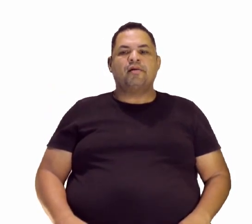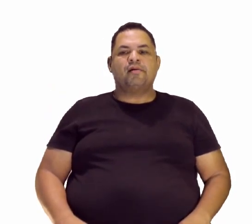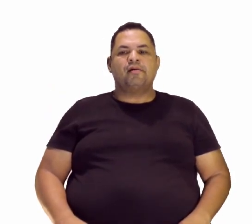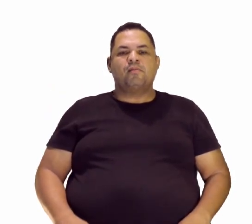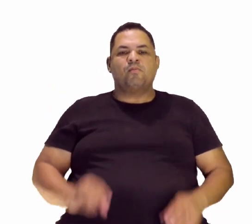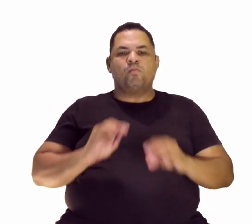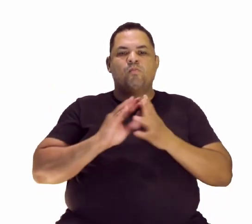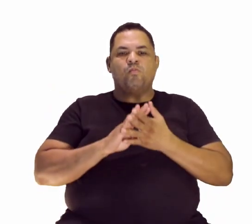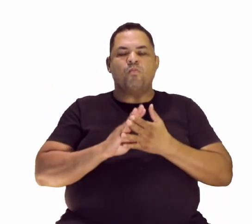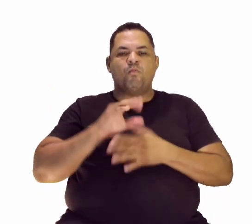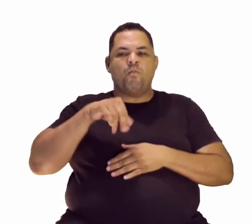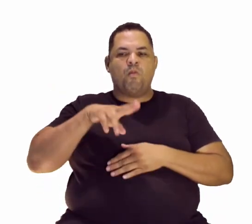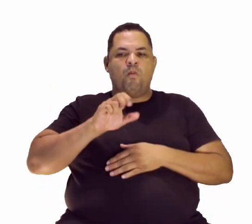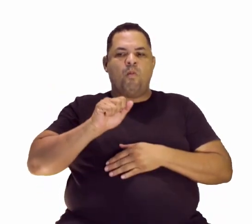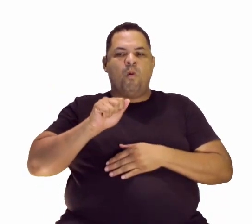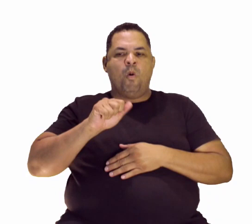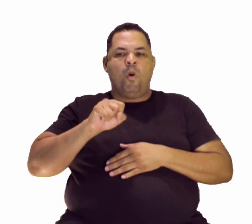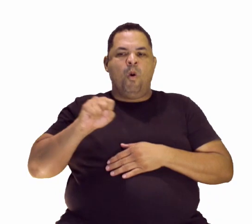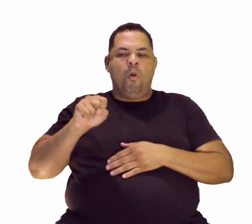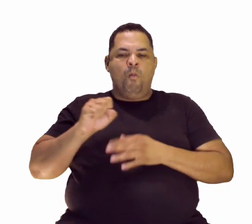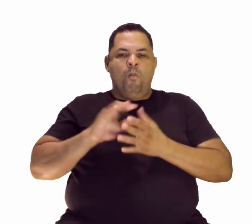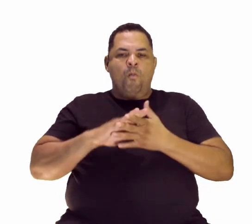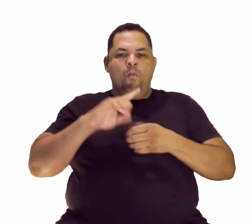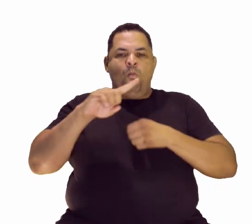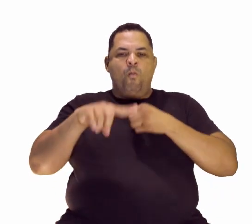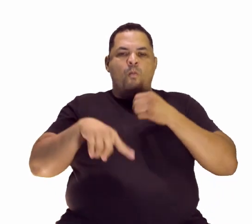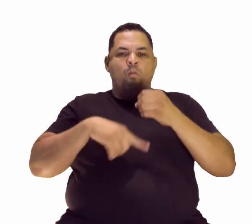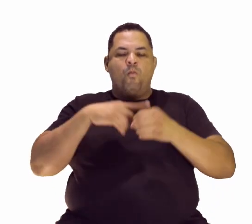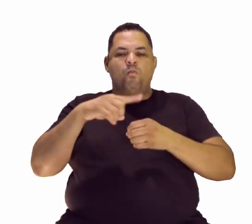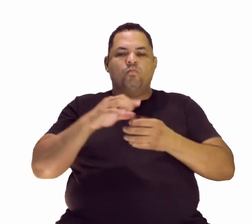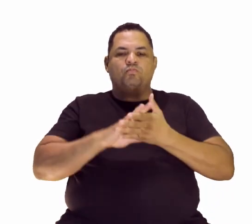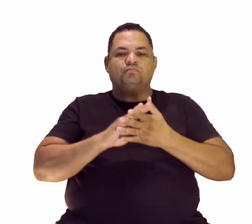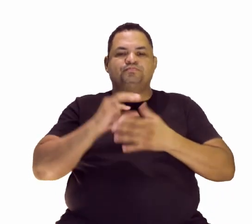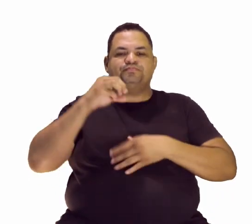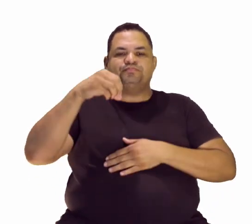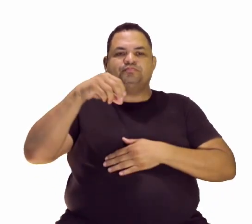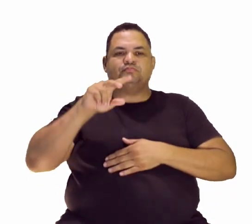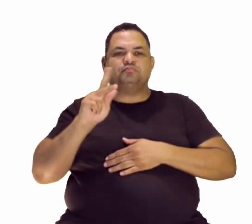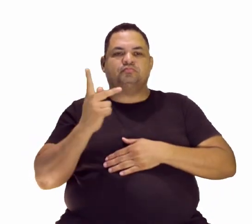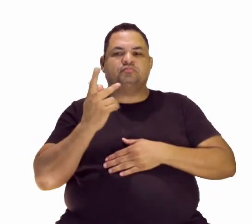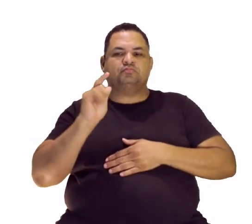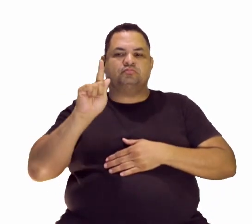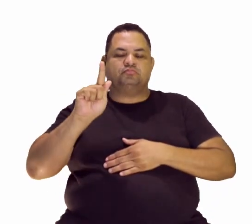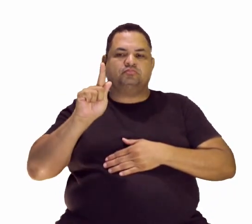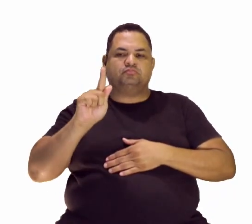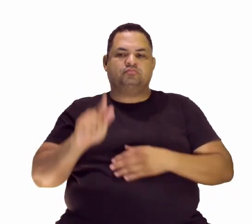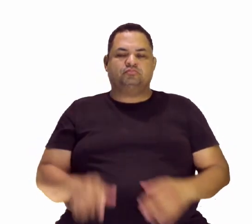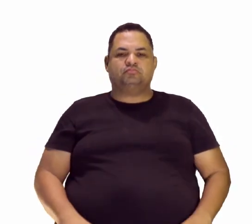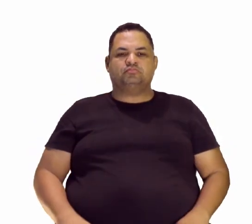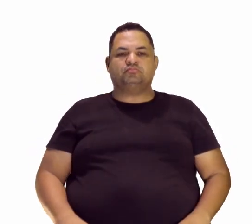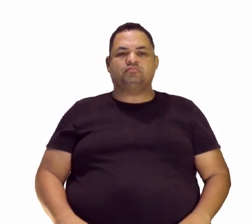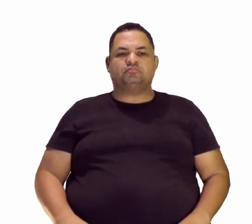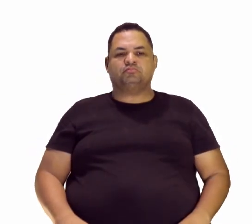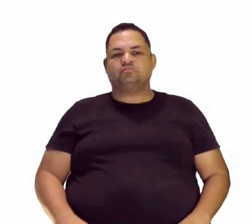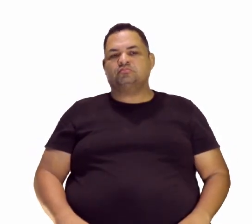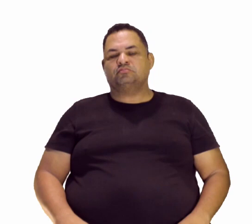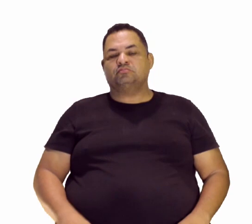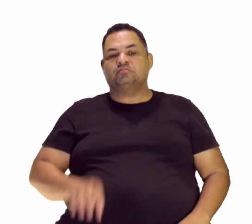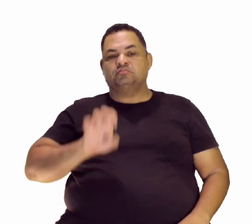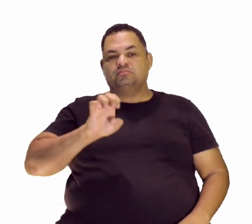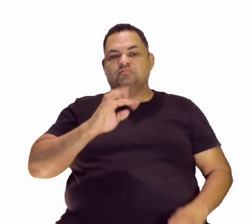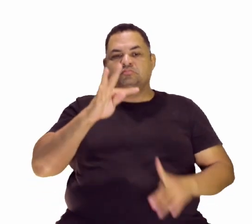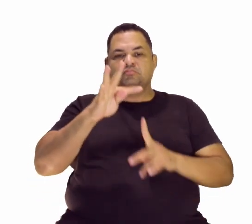massa atômica do mercúrio. E na letra E, que a temperatura